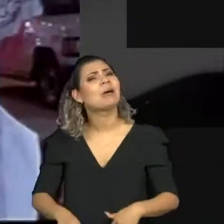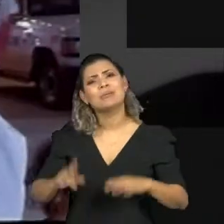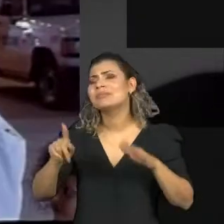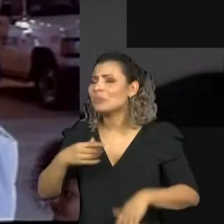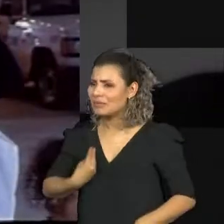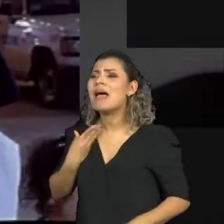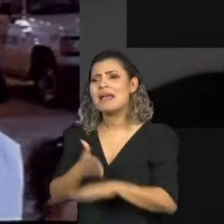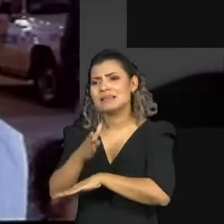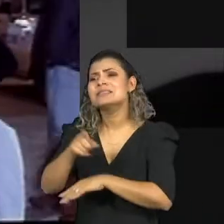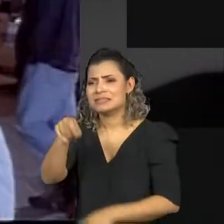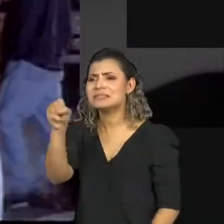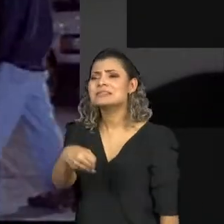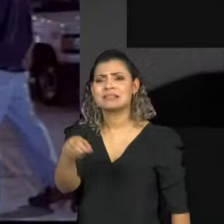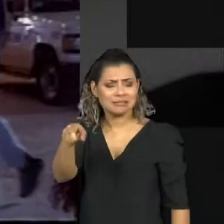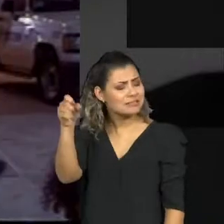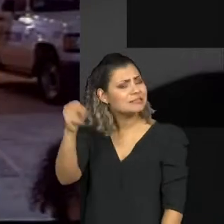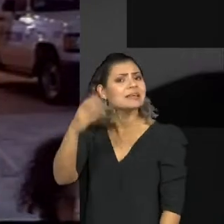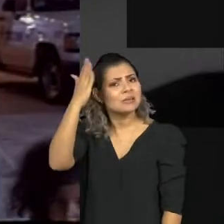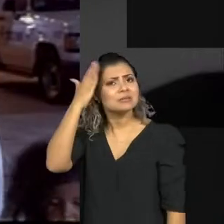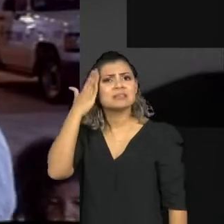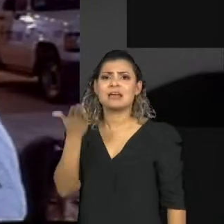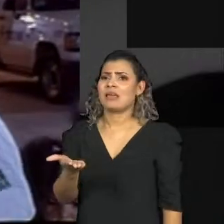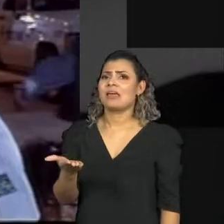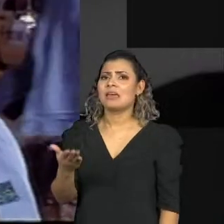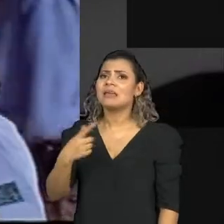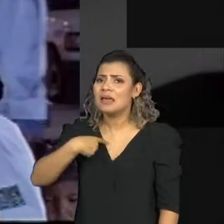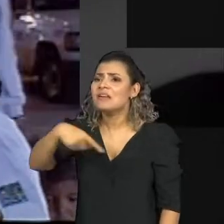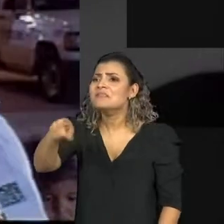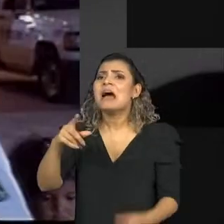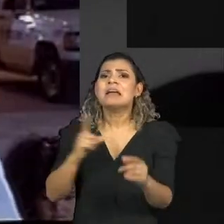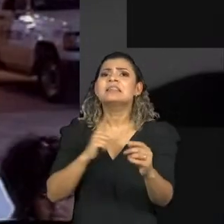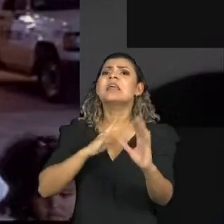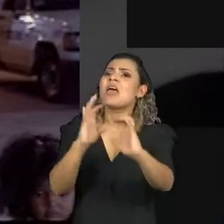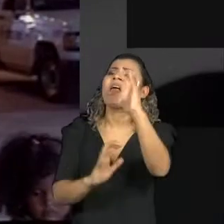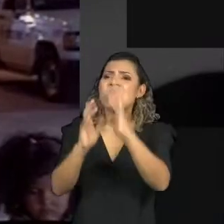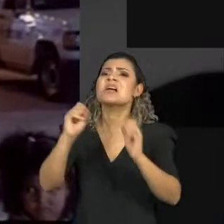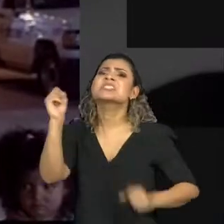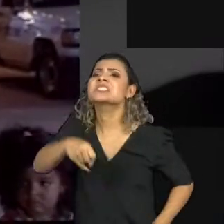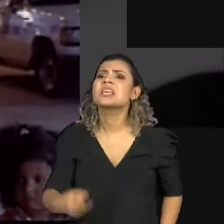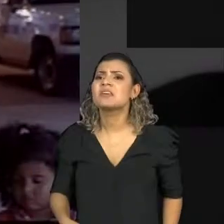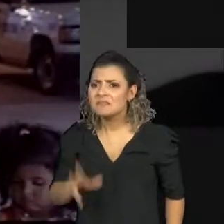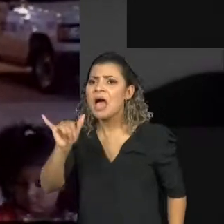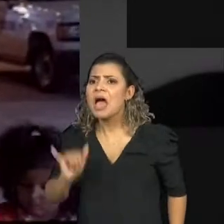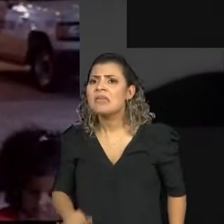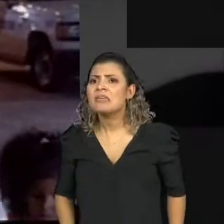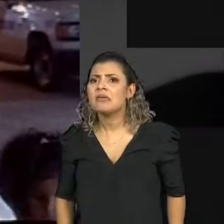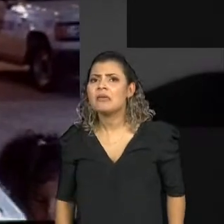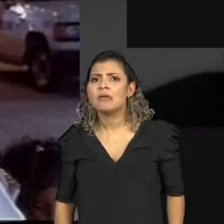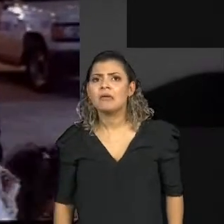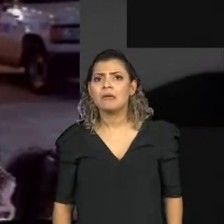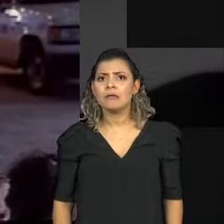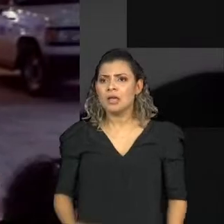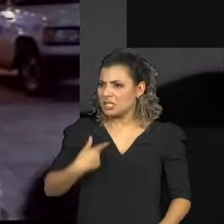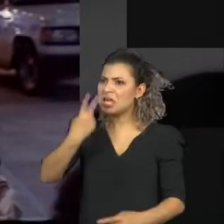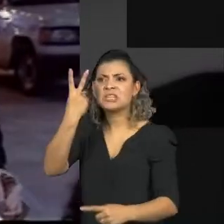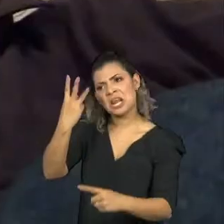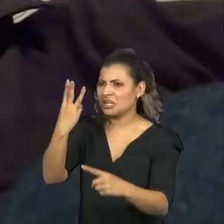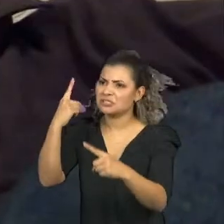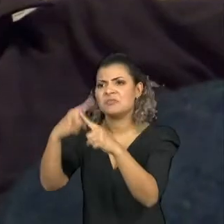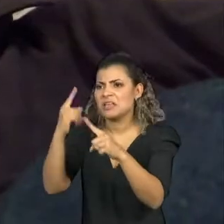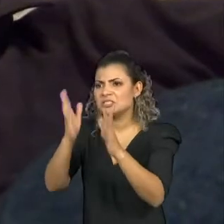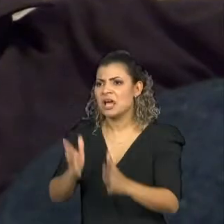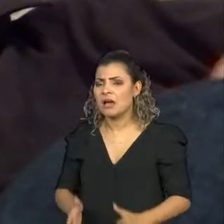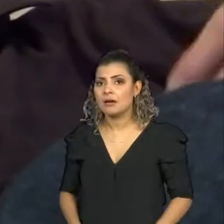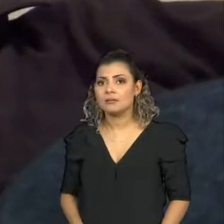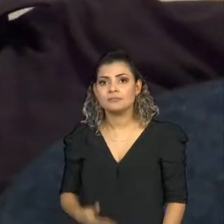aí, sim. Ele tá aí dentro. Onde é que ele podia estar? E vai ter bochicho aqui hoje, sim, senhor. 3 meses que ele me dá um tostão, sabia?